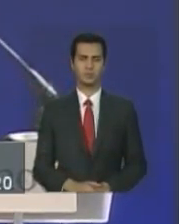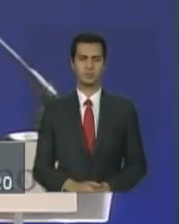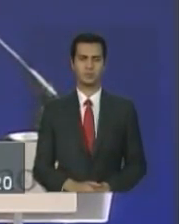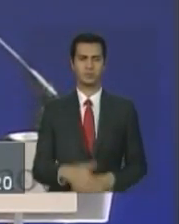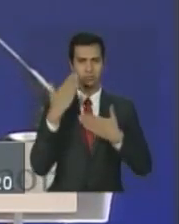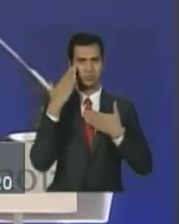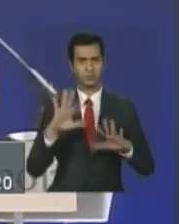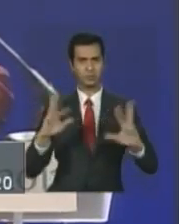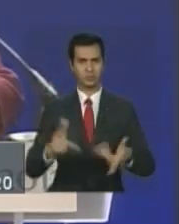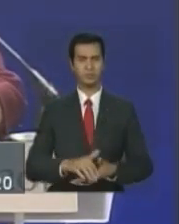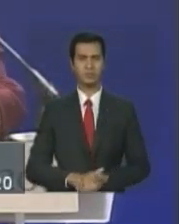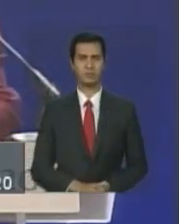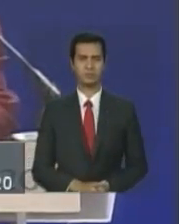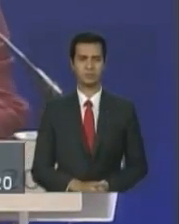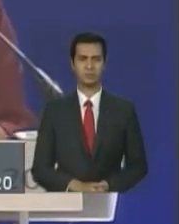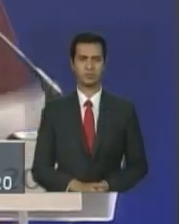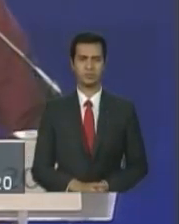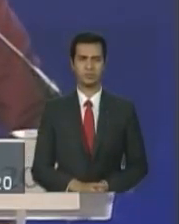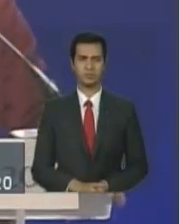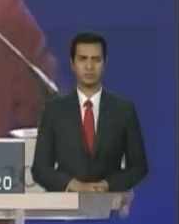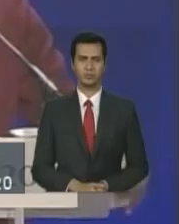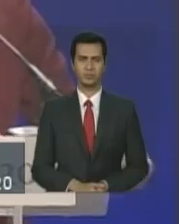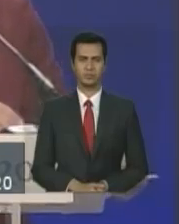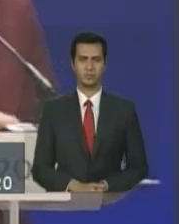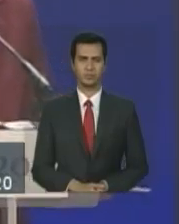Muito obrigado a todos. Nada.